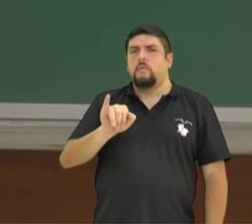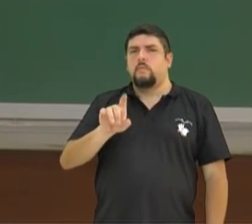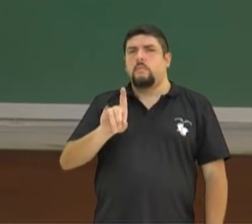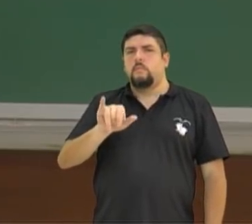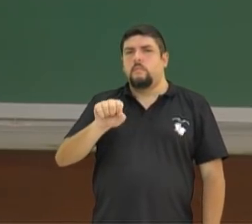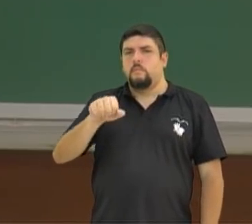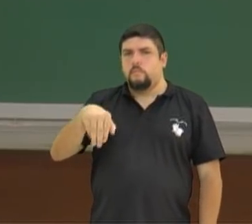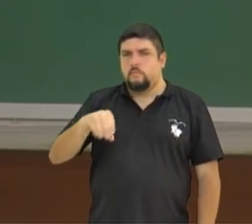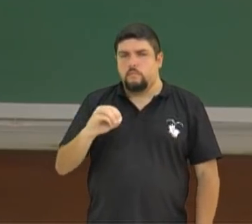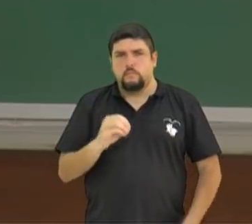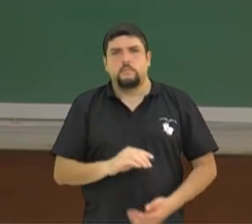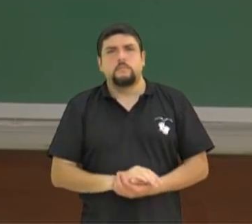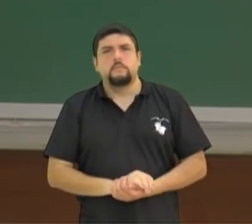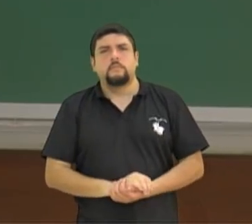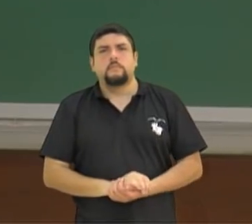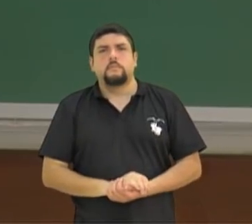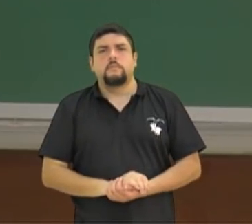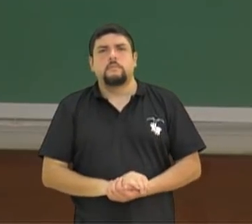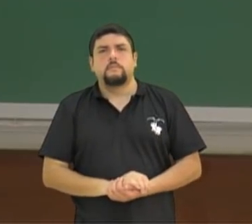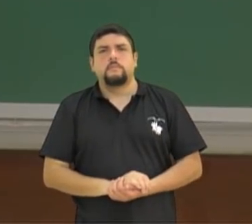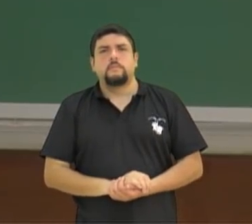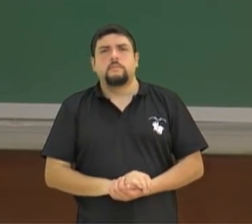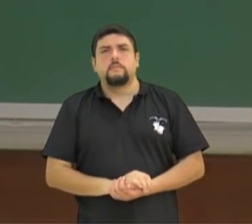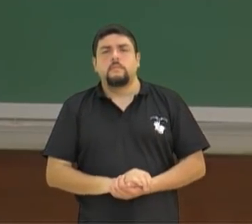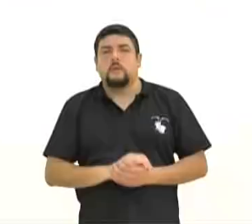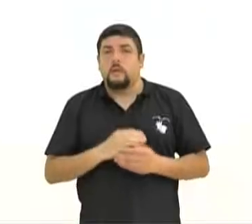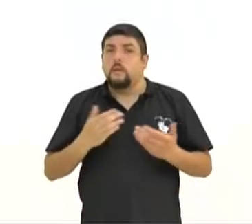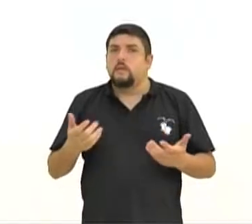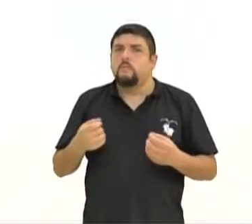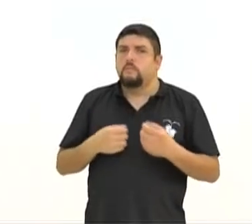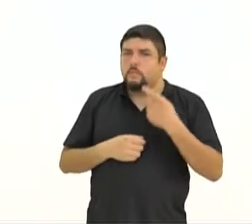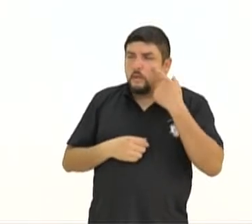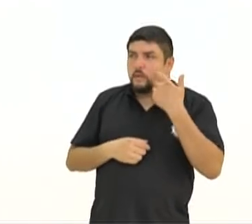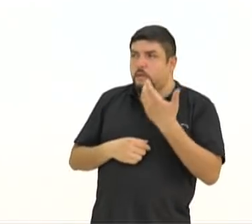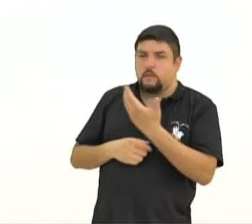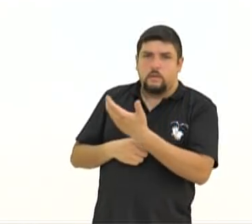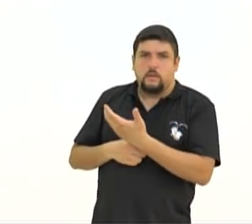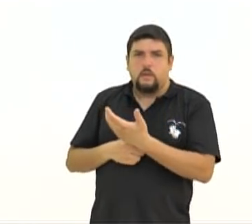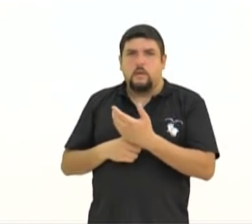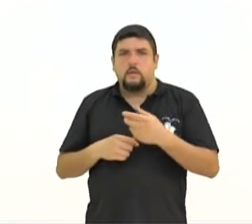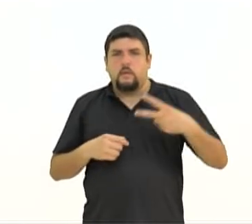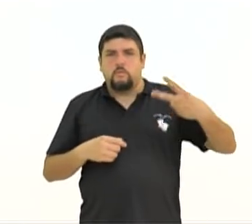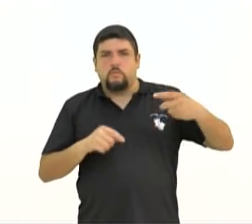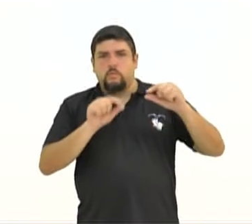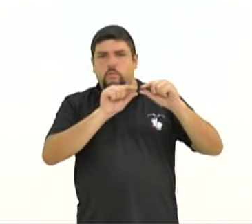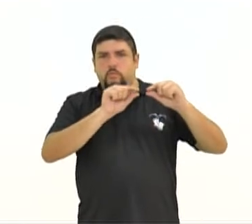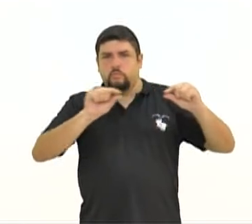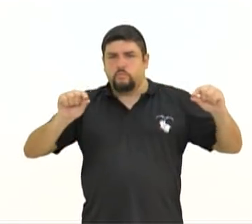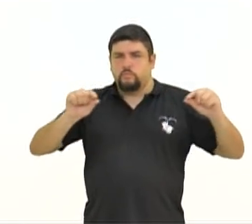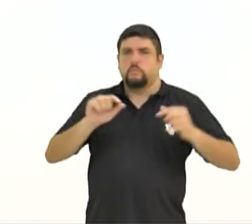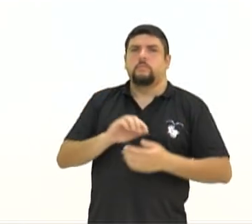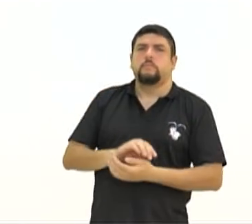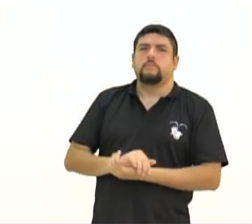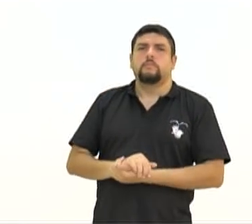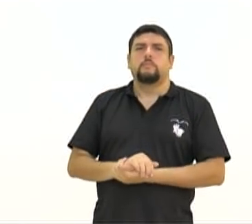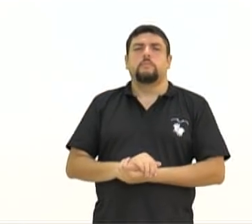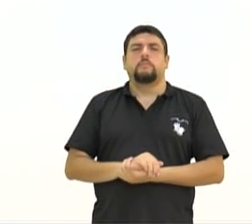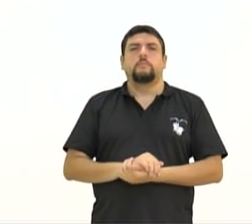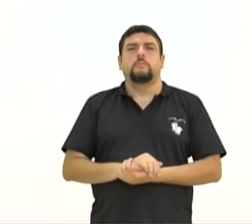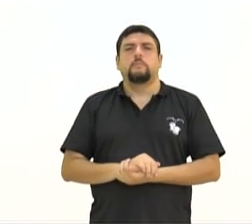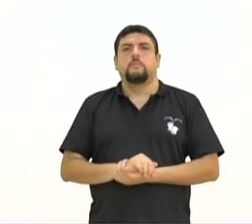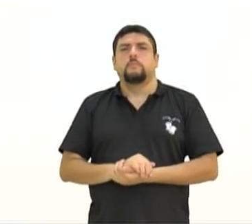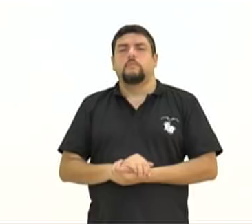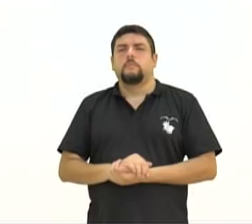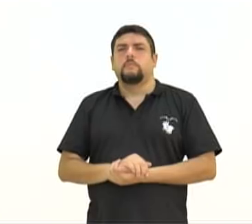crenças e culturas. Então, aqui a gente tem isso ilustrado já no segundo verso, né, selecionado para a nossa análise de hoje. Né? E